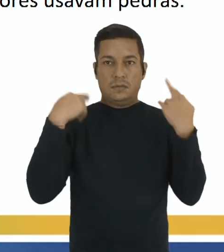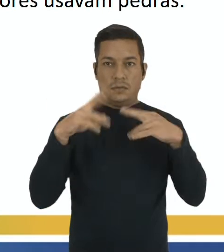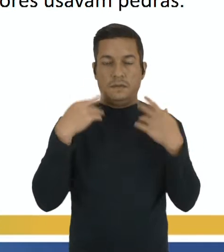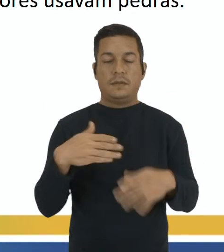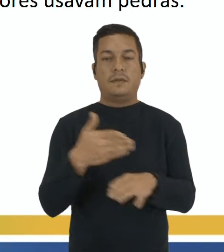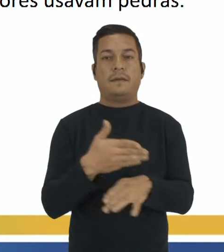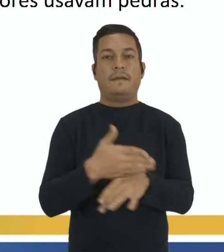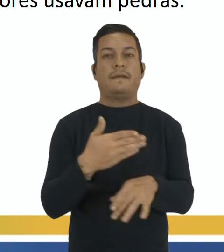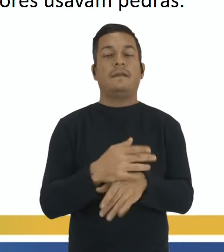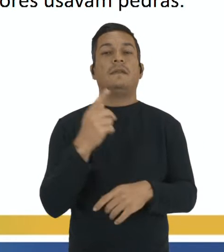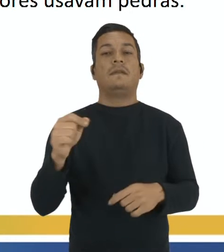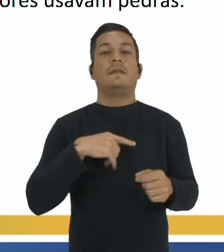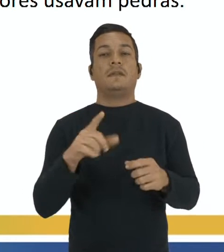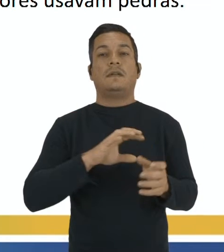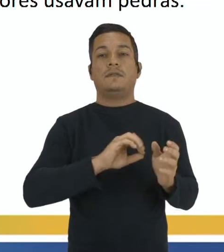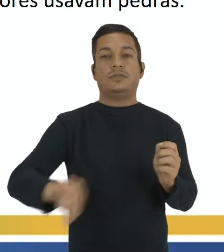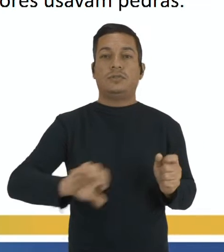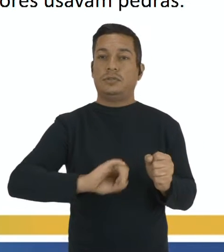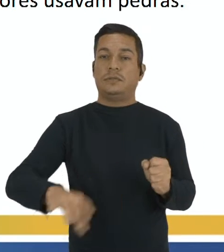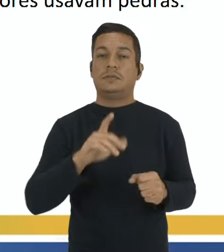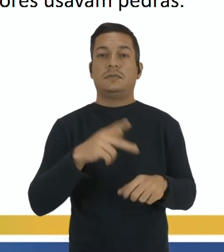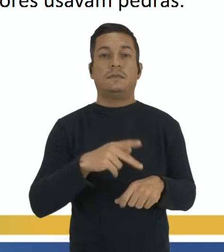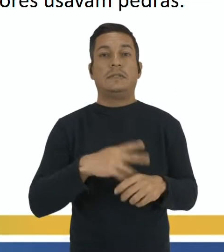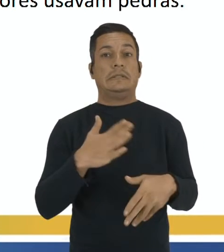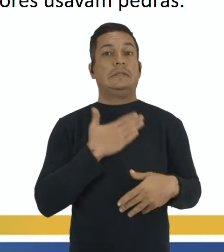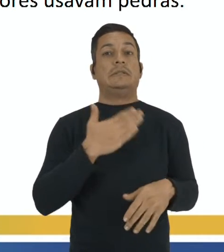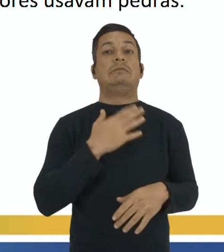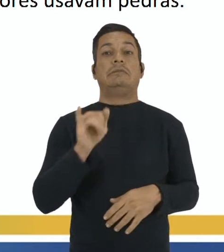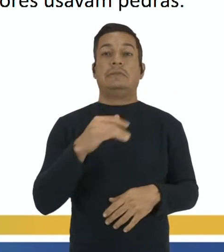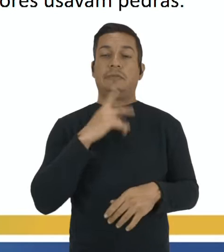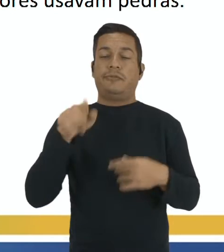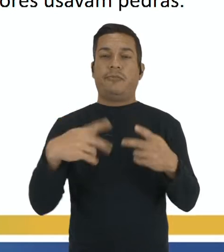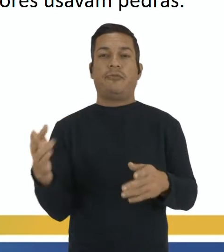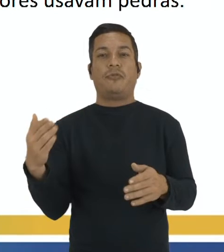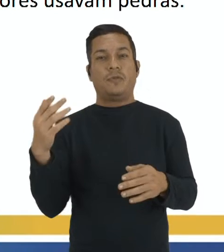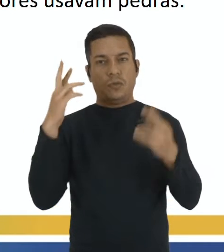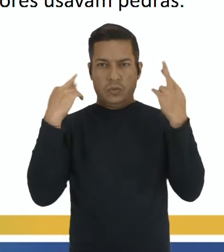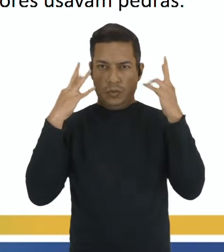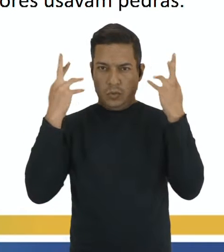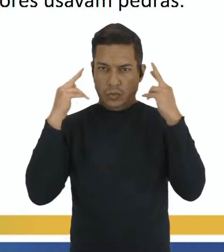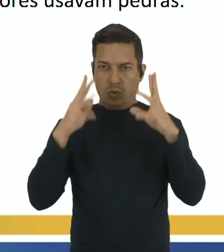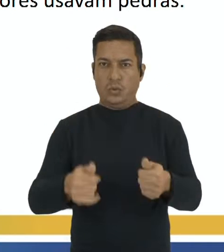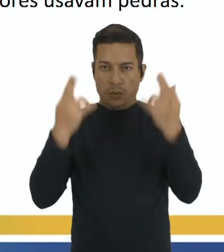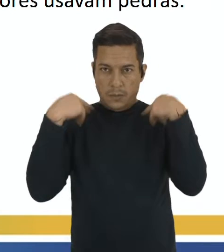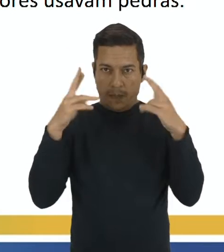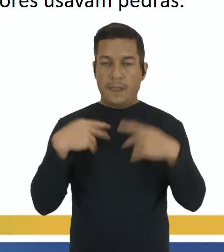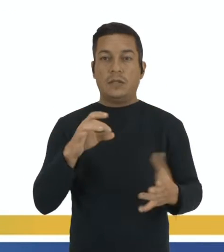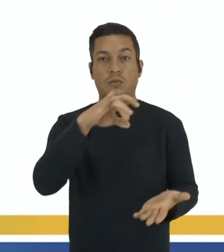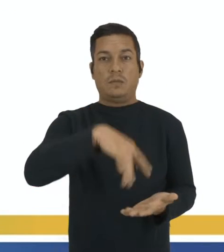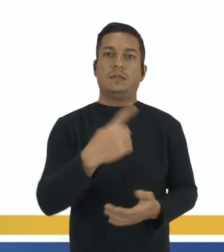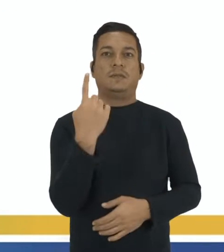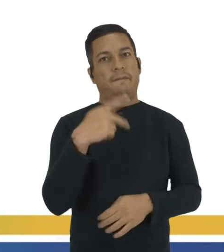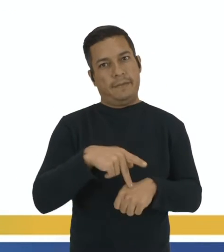no cercado, ele ia retirando as pedras. Que susto levaria se, após todas as ovelhas entrarem no cercado, sobrasse alguma